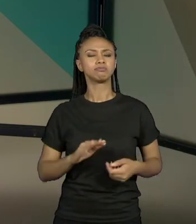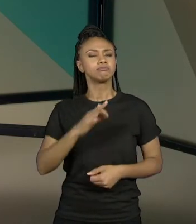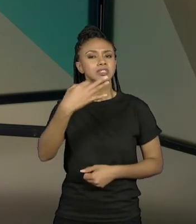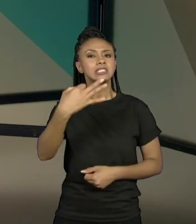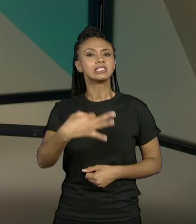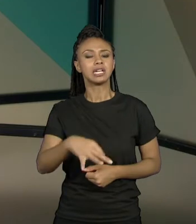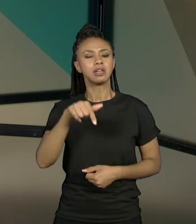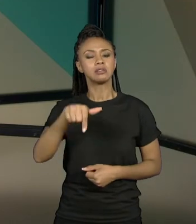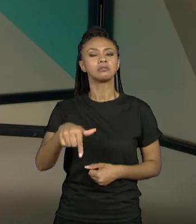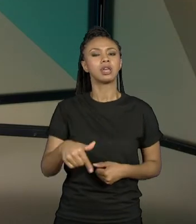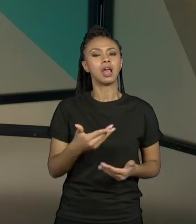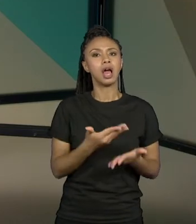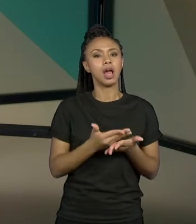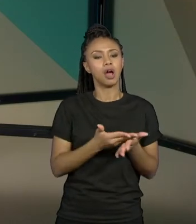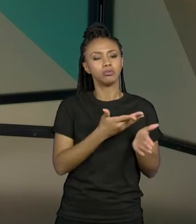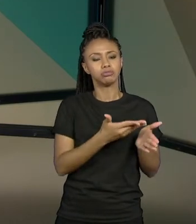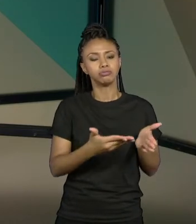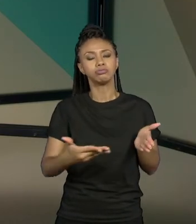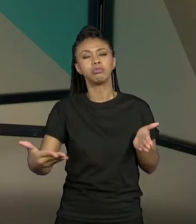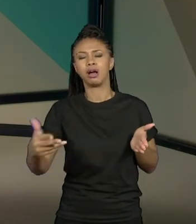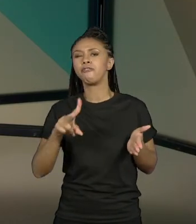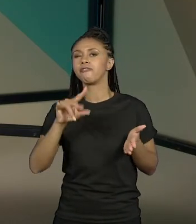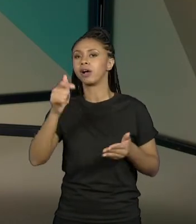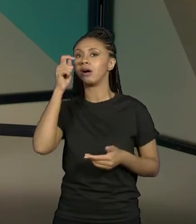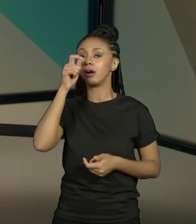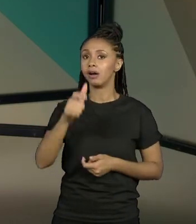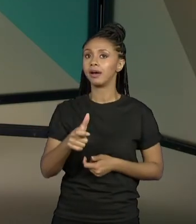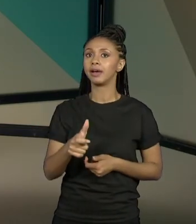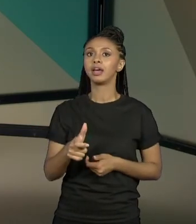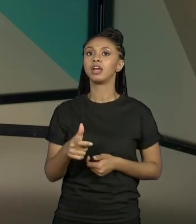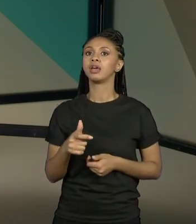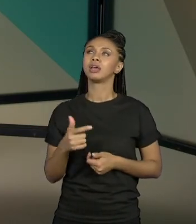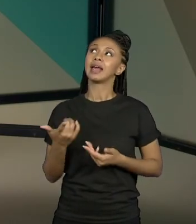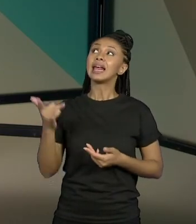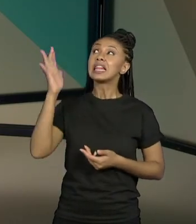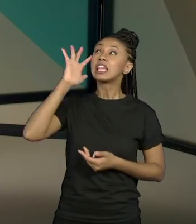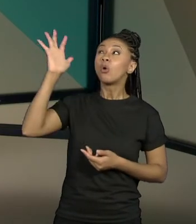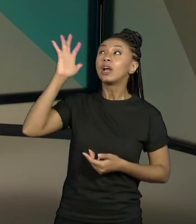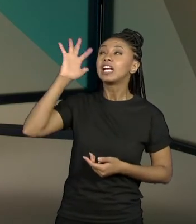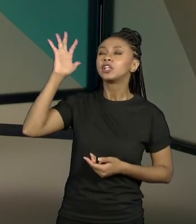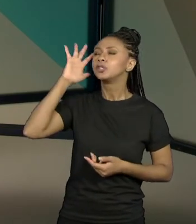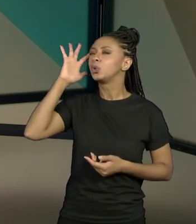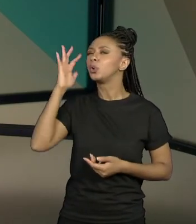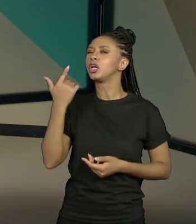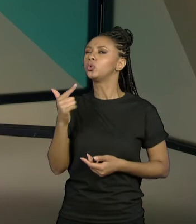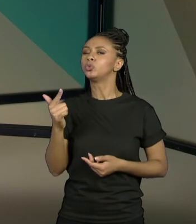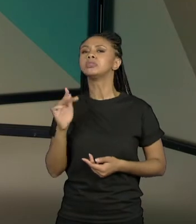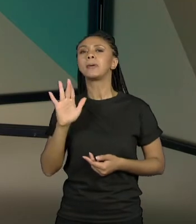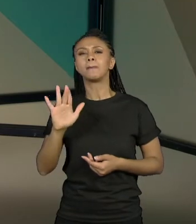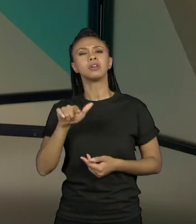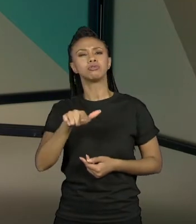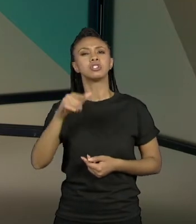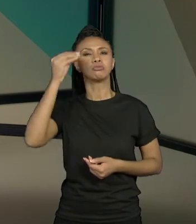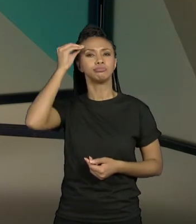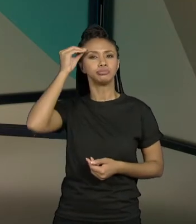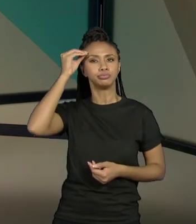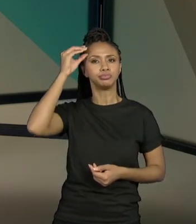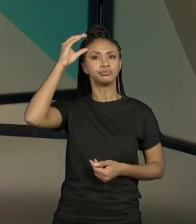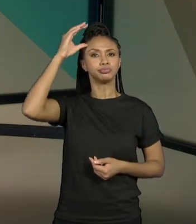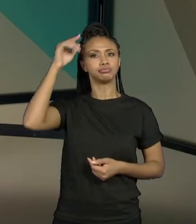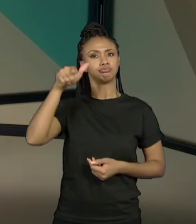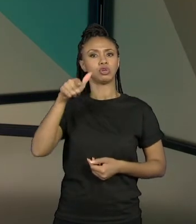bastante interessante, é algo que não tem tanta teoria envolvida, mas com certeza você cresce muito como engenheiro, como ser